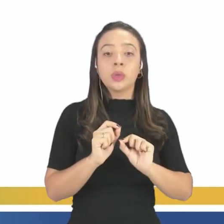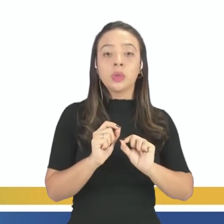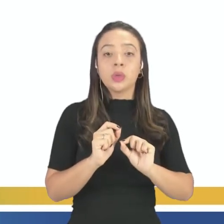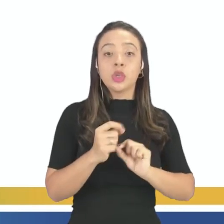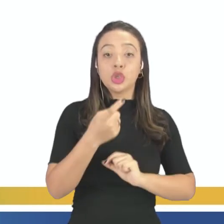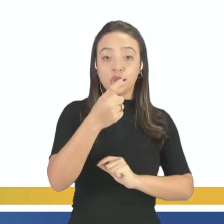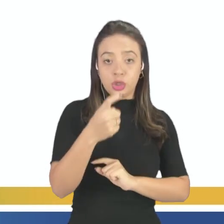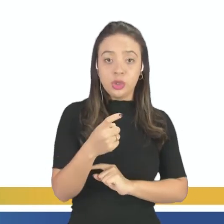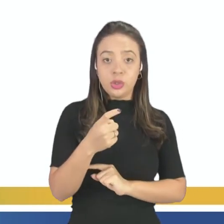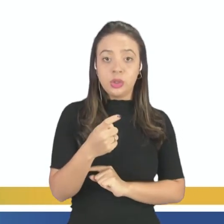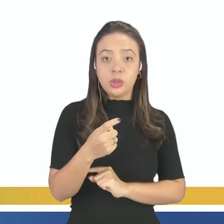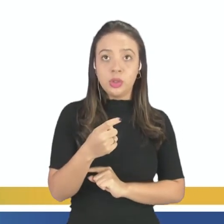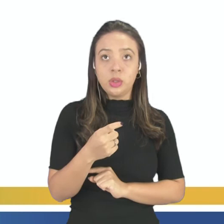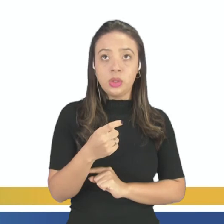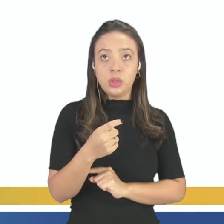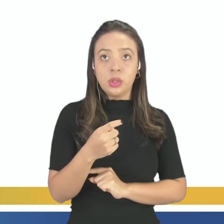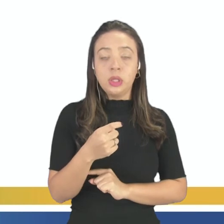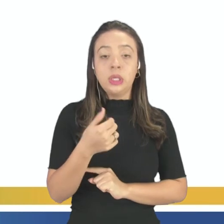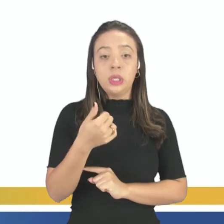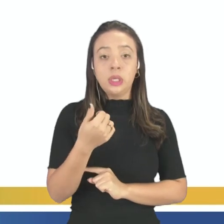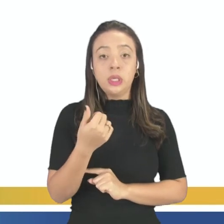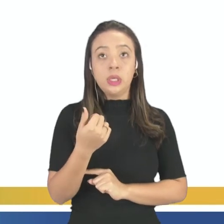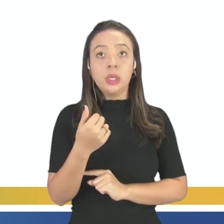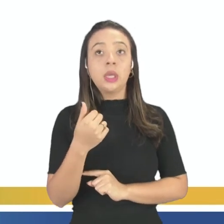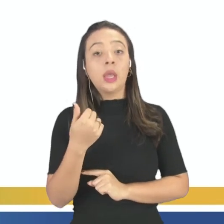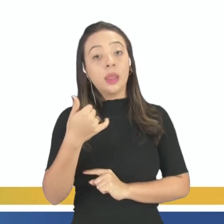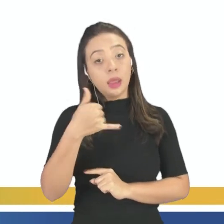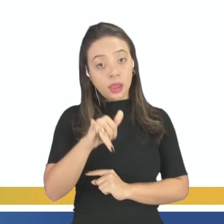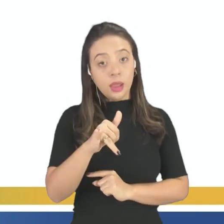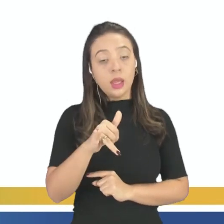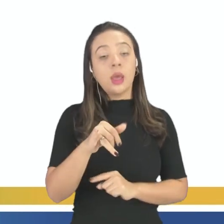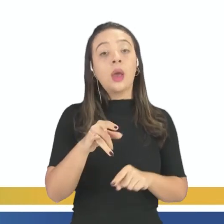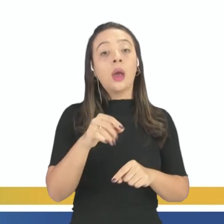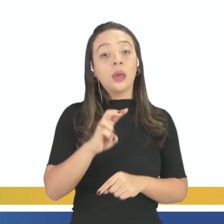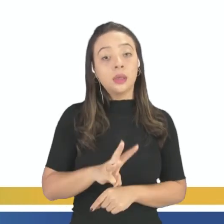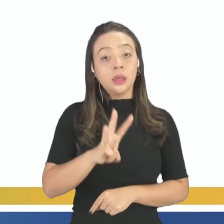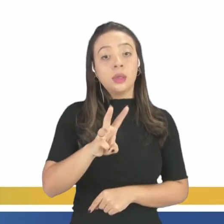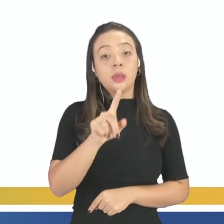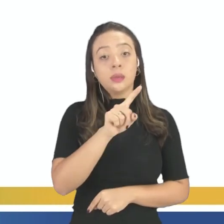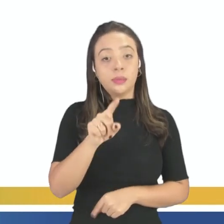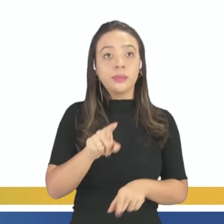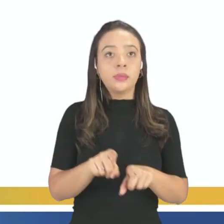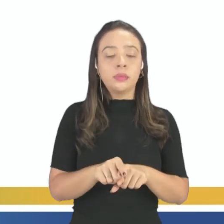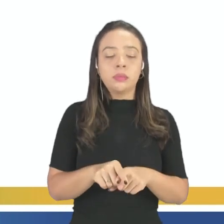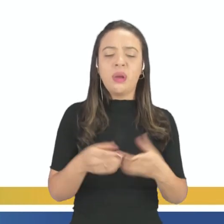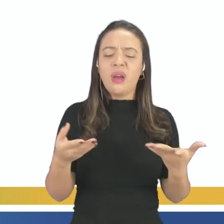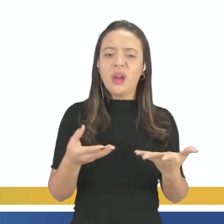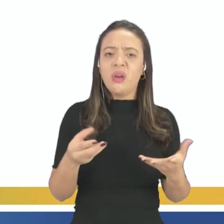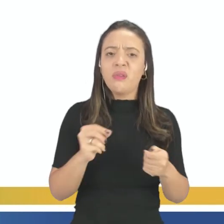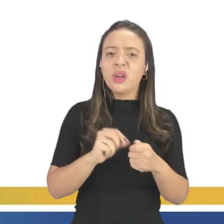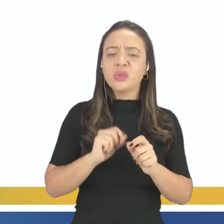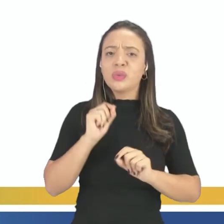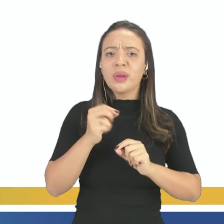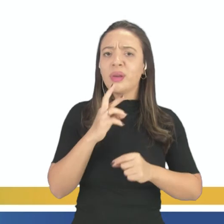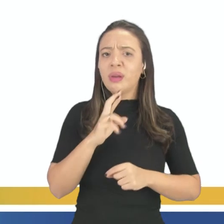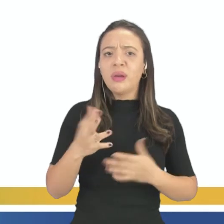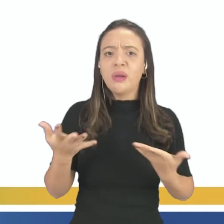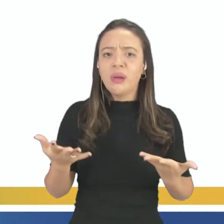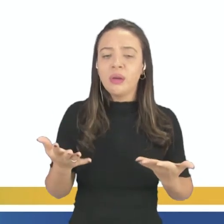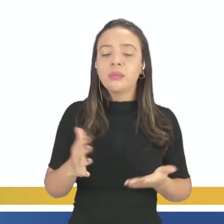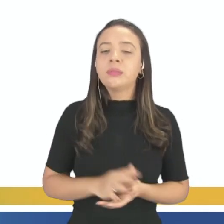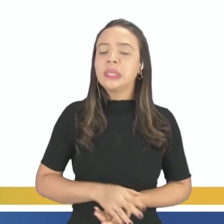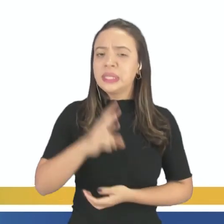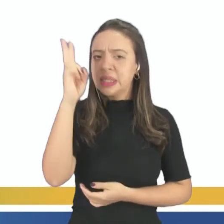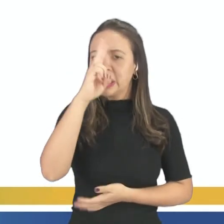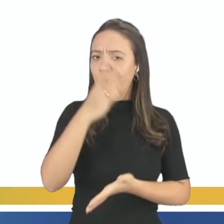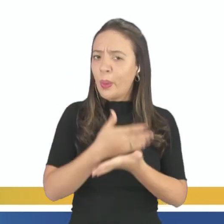de x, y, w e z. Agora, o que fazer com esses resultados? Vocês lembram que lá, no início